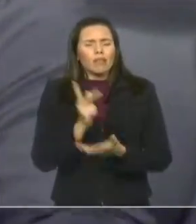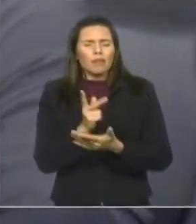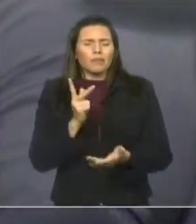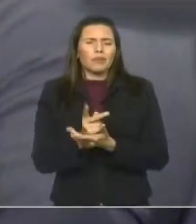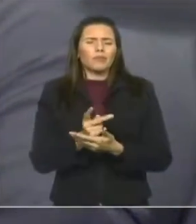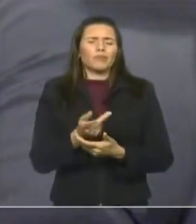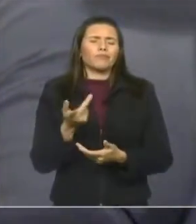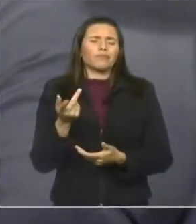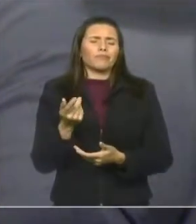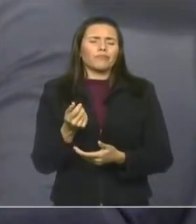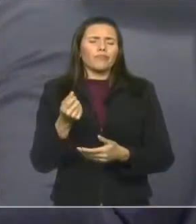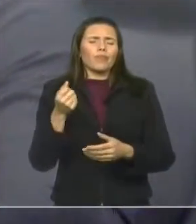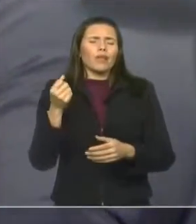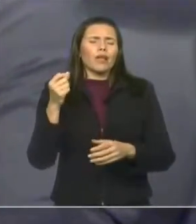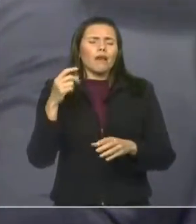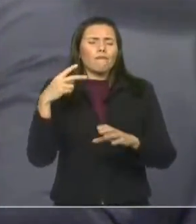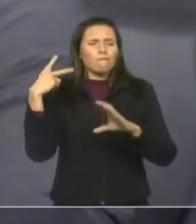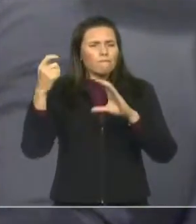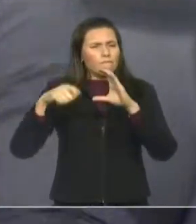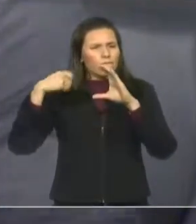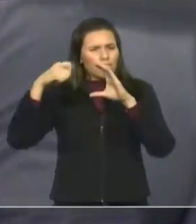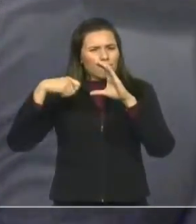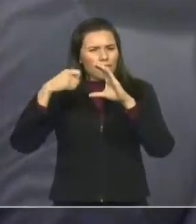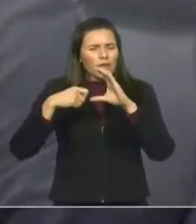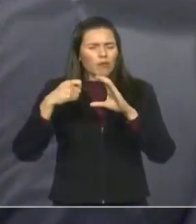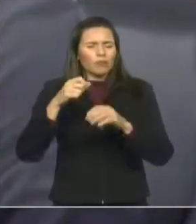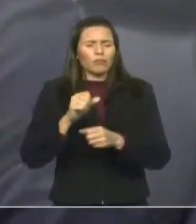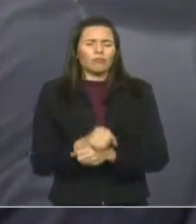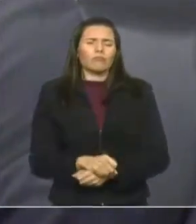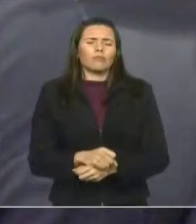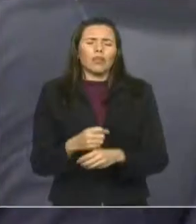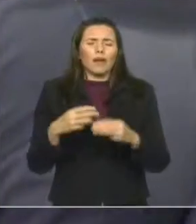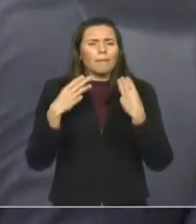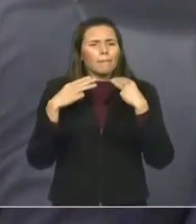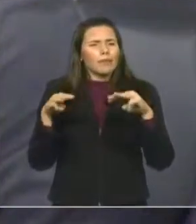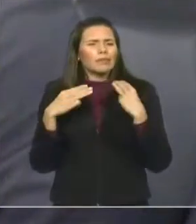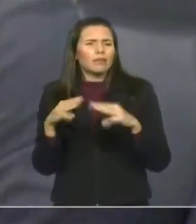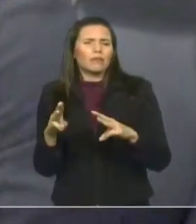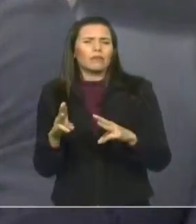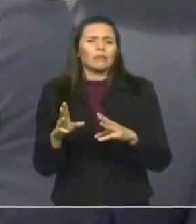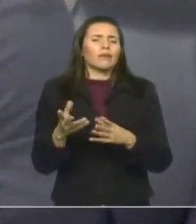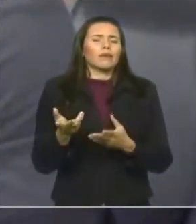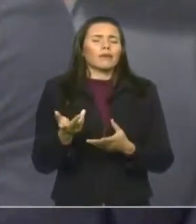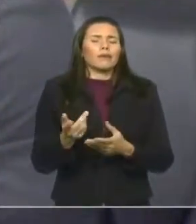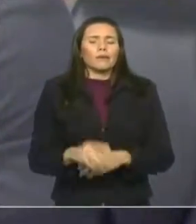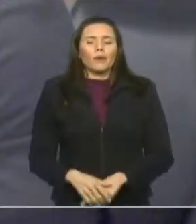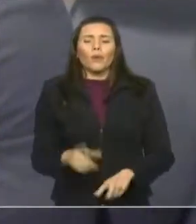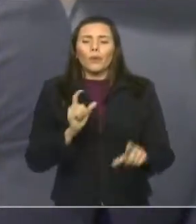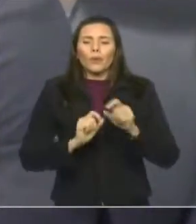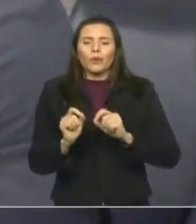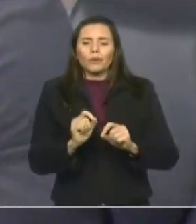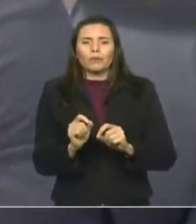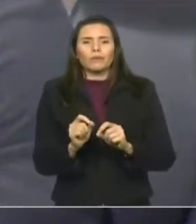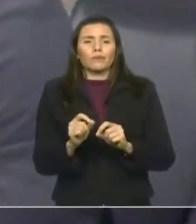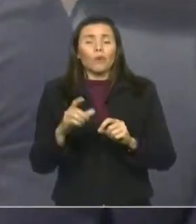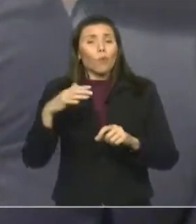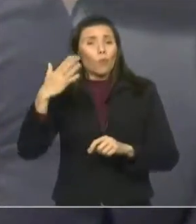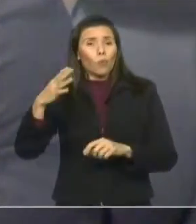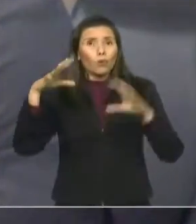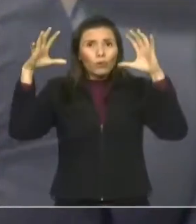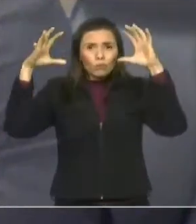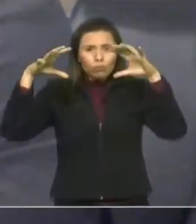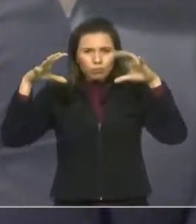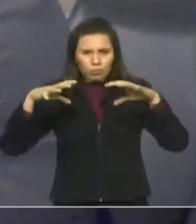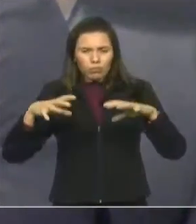água, inclusive havendo uma enchente dentro do próprio condomínio, gerando danos de ordem moral e de